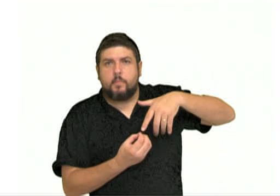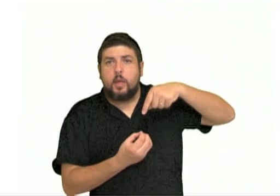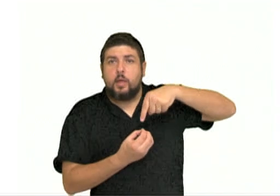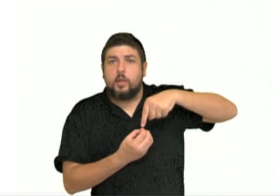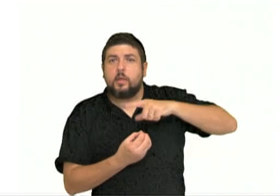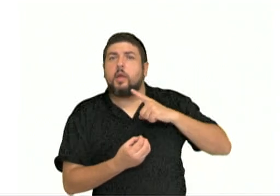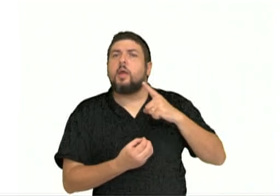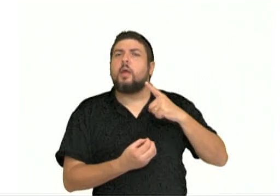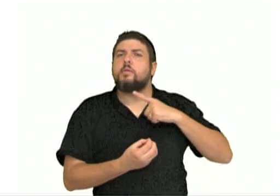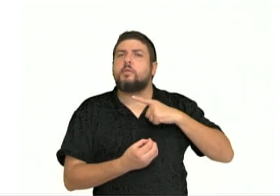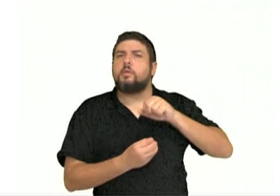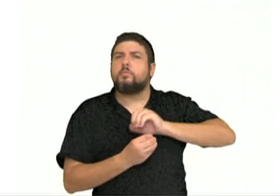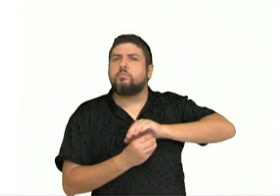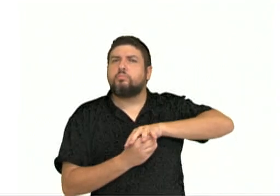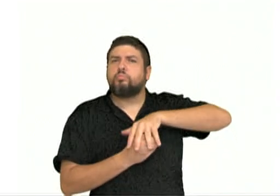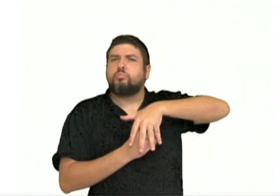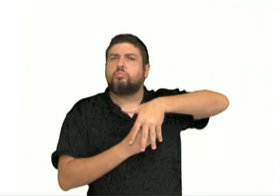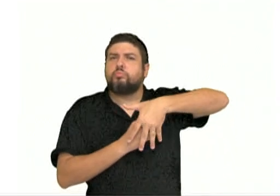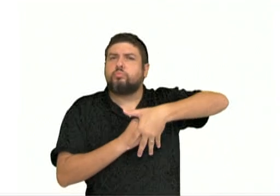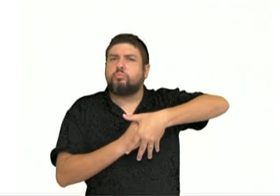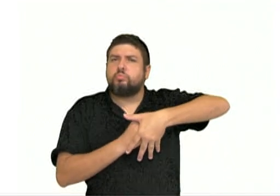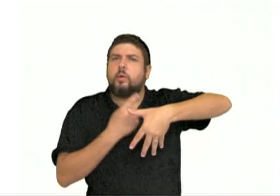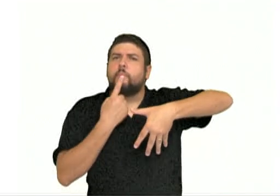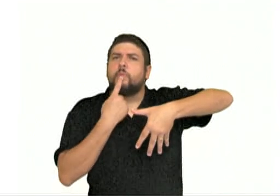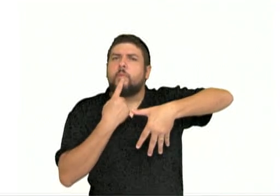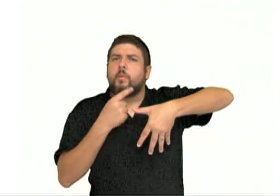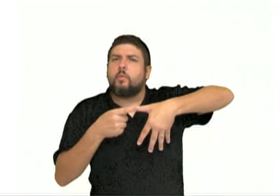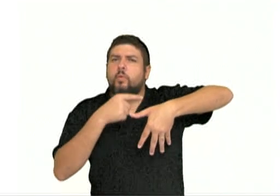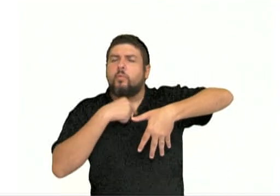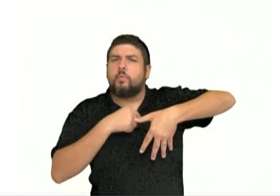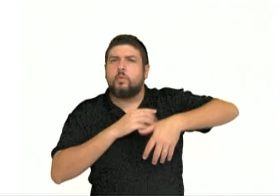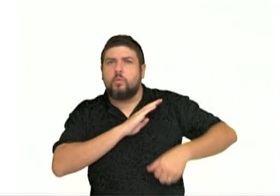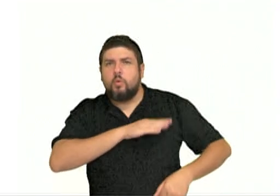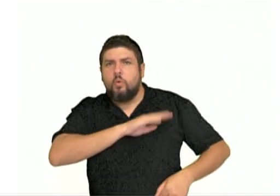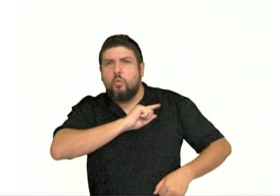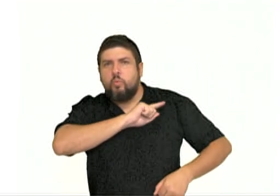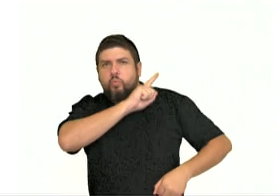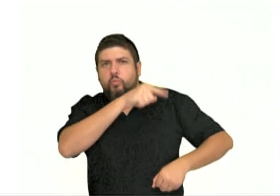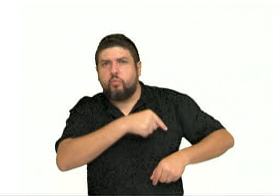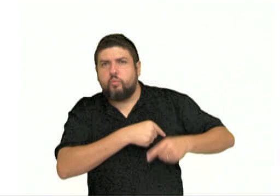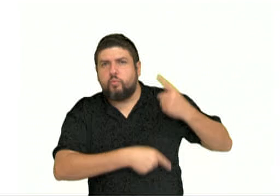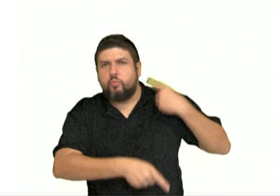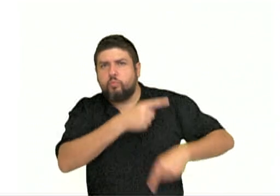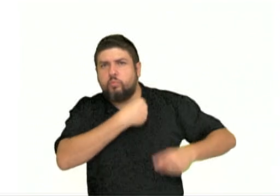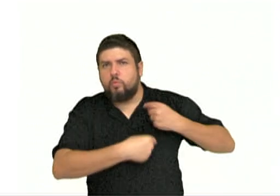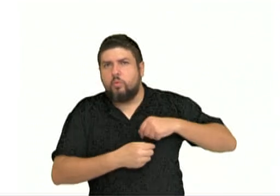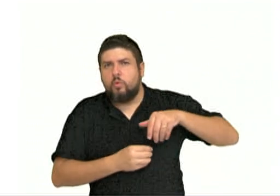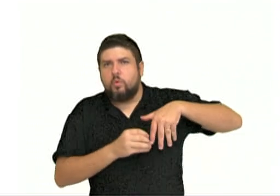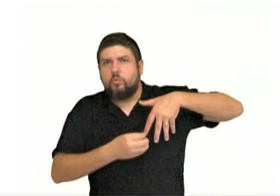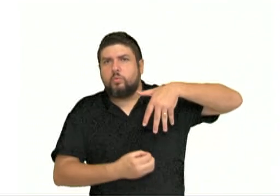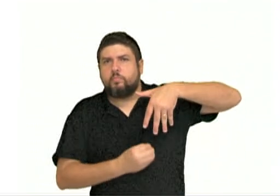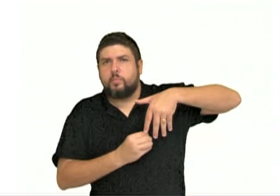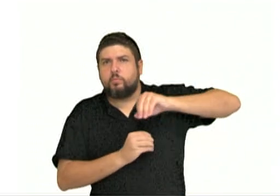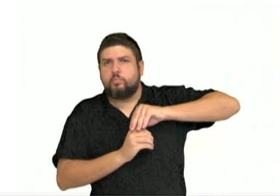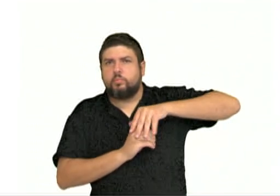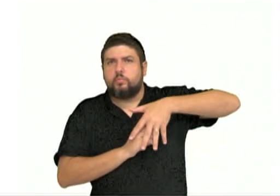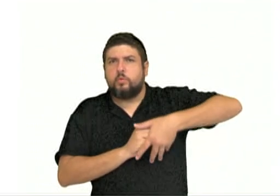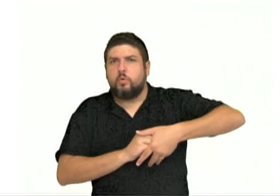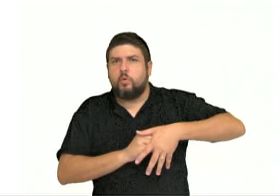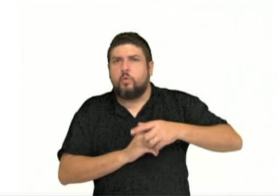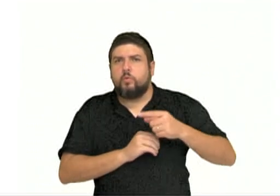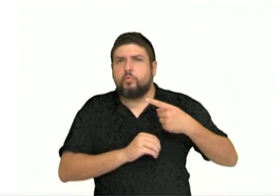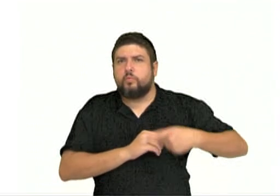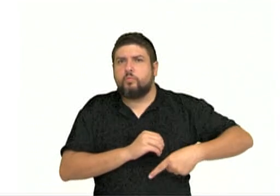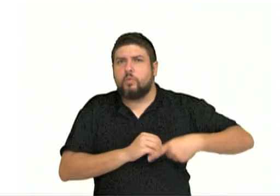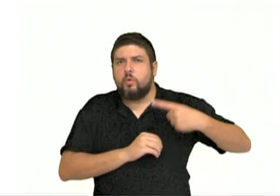está chegando ali o tempo todo, trazendo o oxigênio e também o gás carbônico. Como que vai acontecer essa